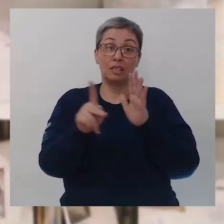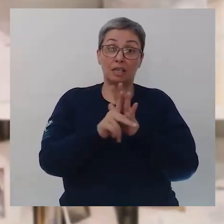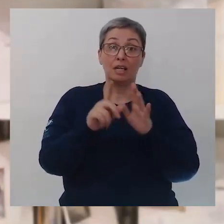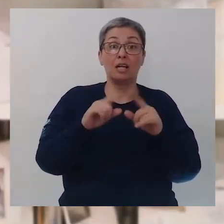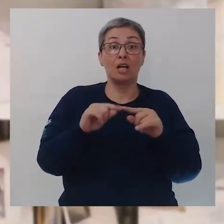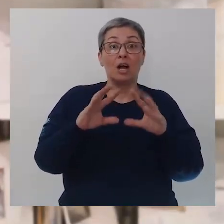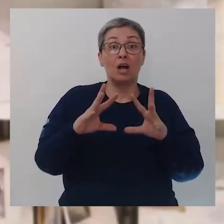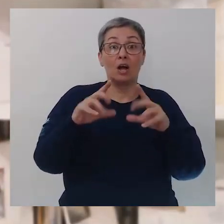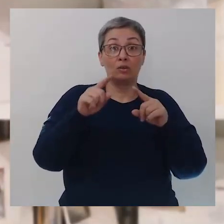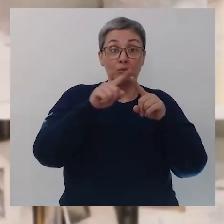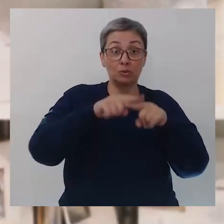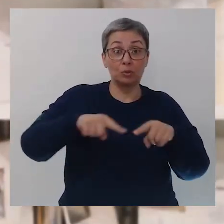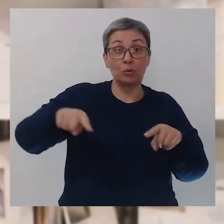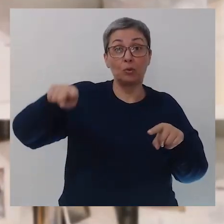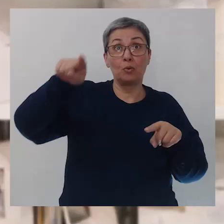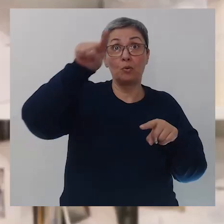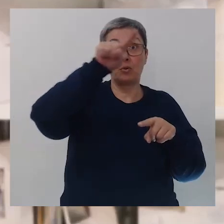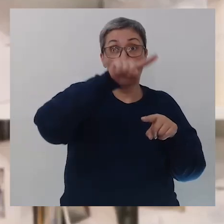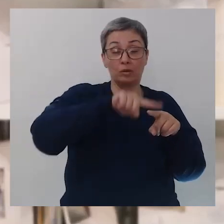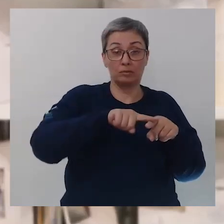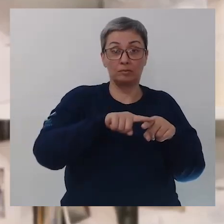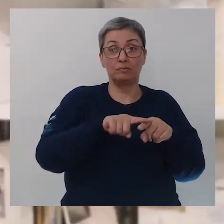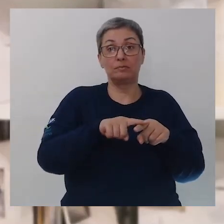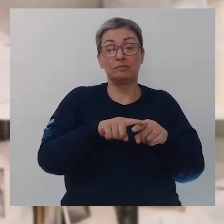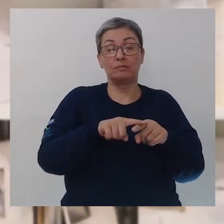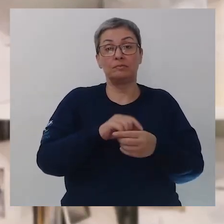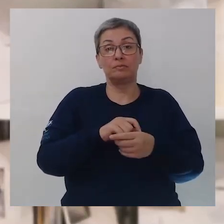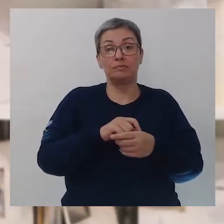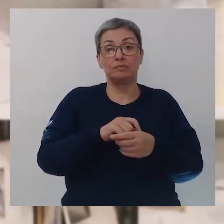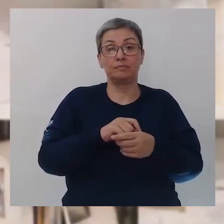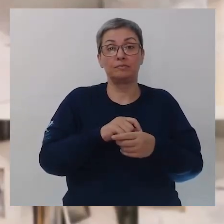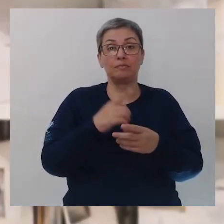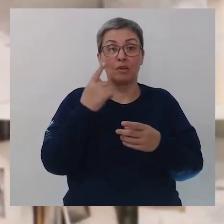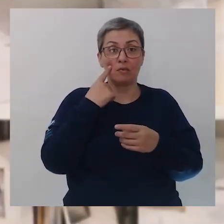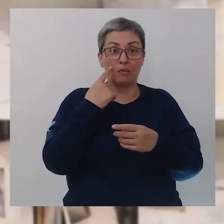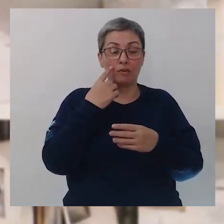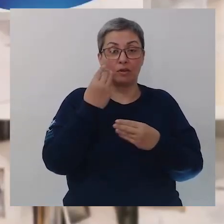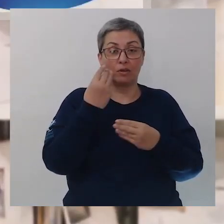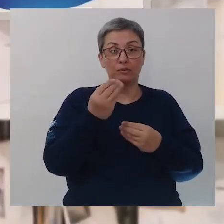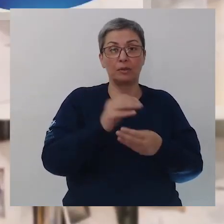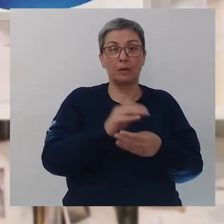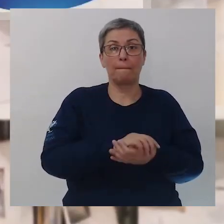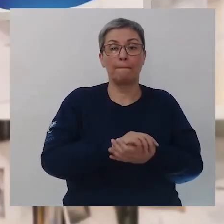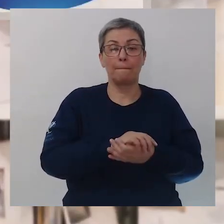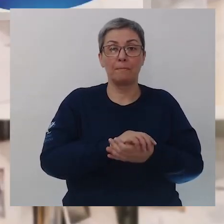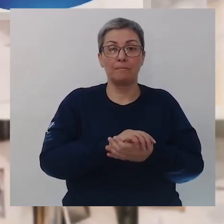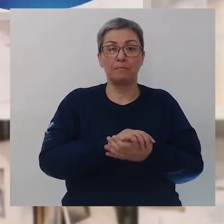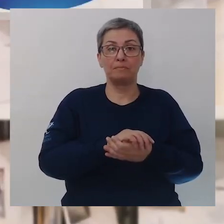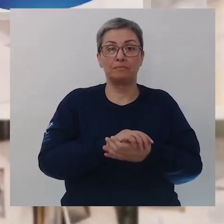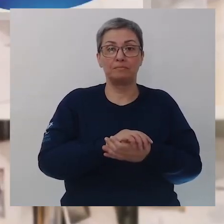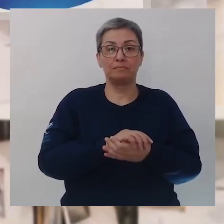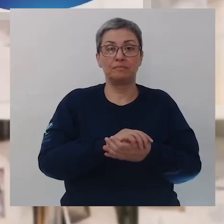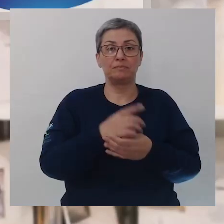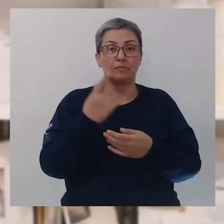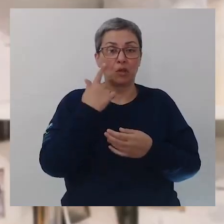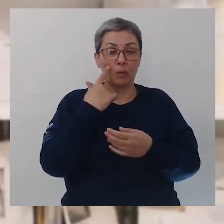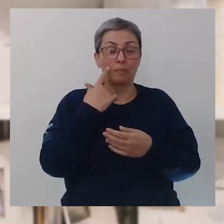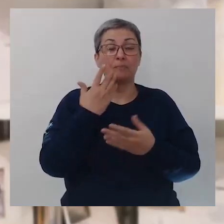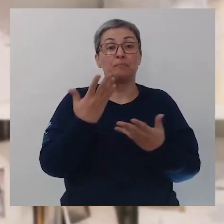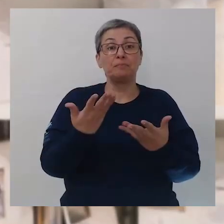relação ao todo, né? Vamos ver esse gráfico agora aí. Olha